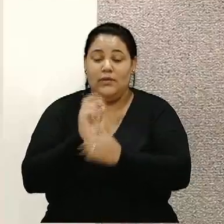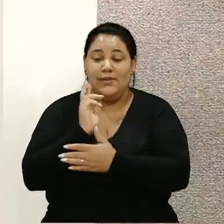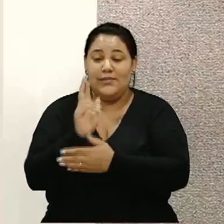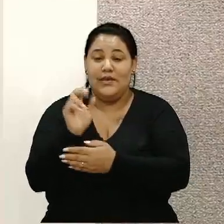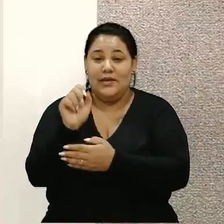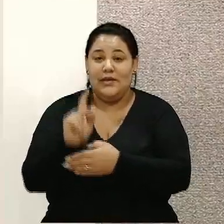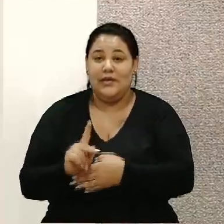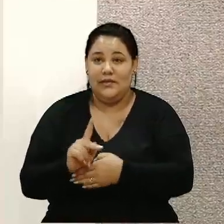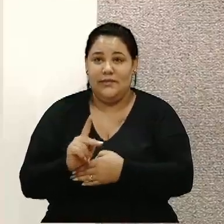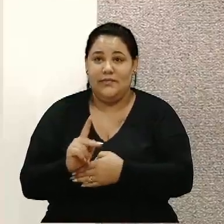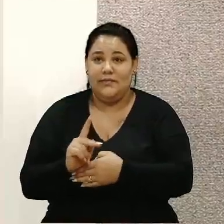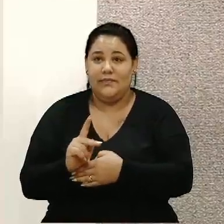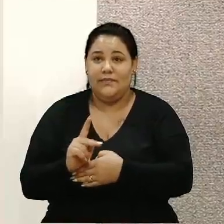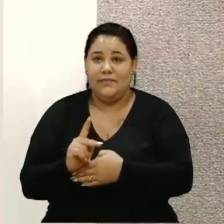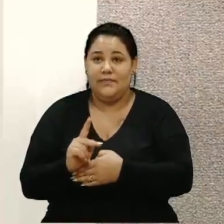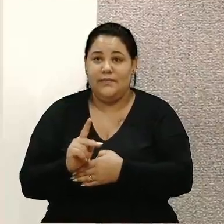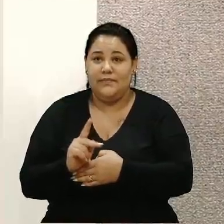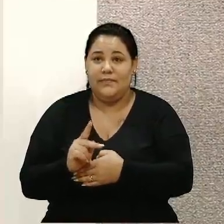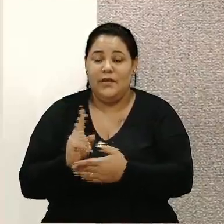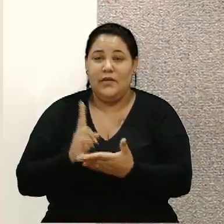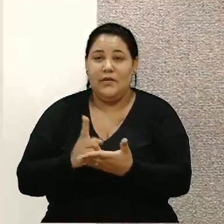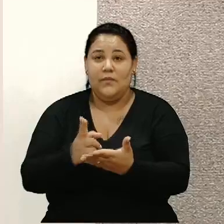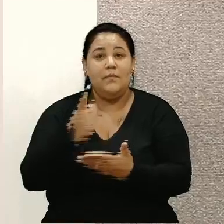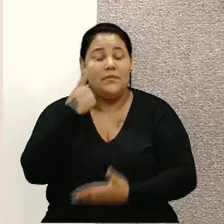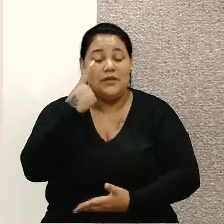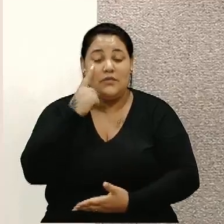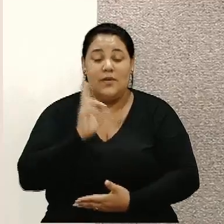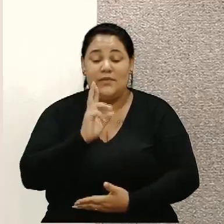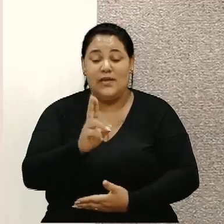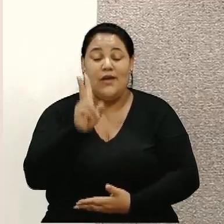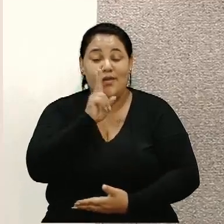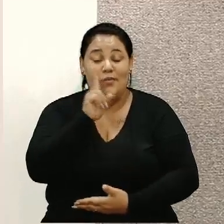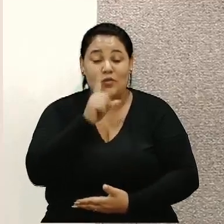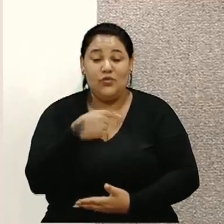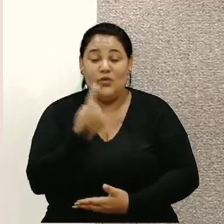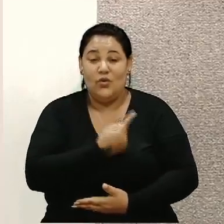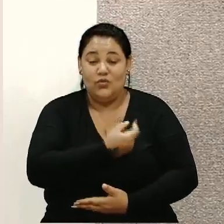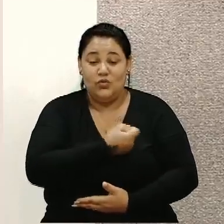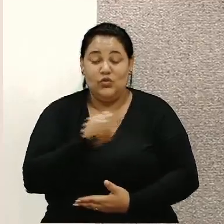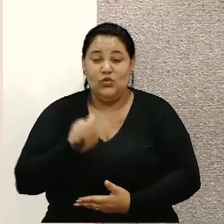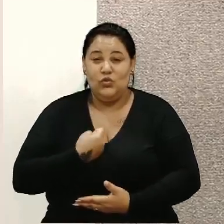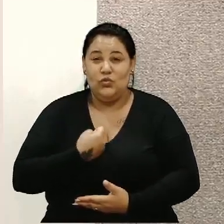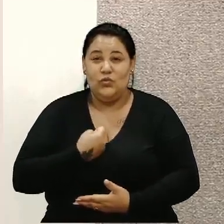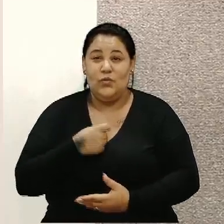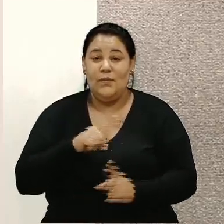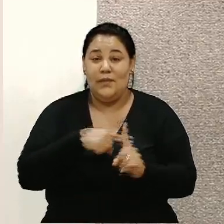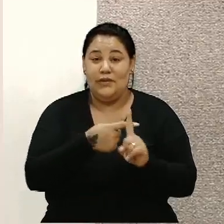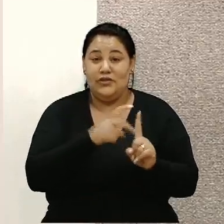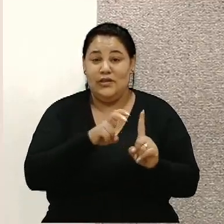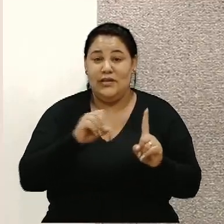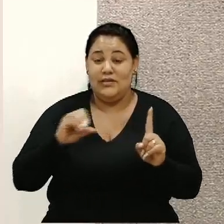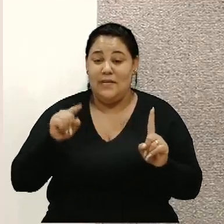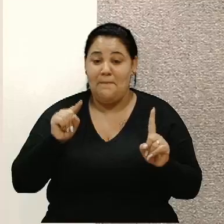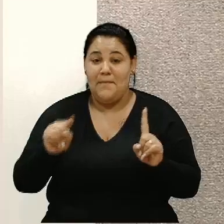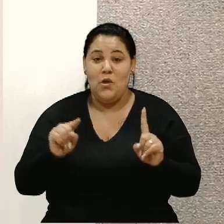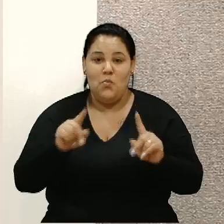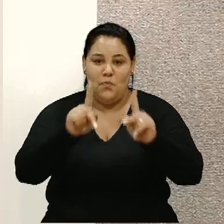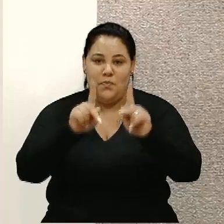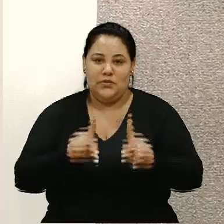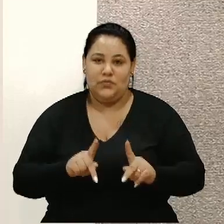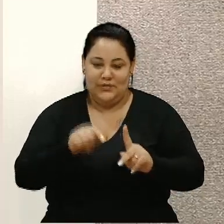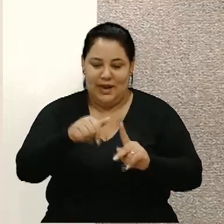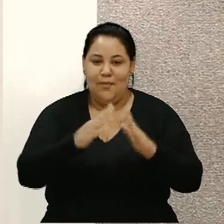para cá. E cada vez que eu penso em representatividade, eu lembro que nós somos aí, no número mais singelo, mais de 500 mil pessoas nessa cidade, e